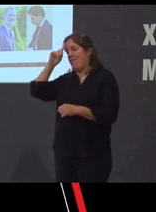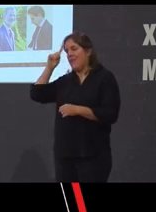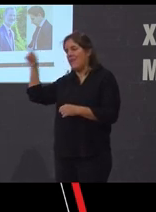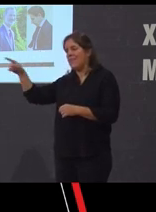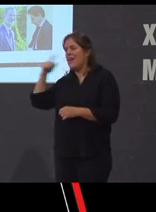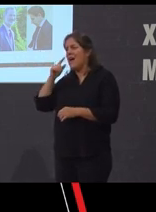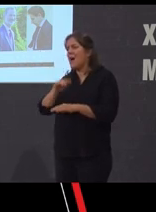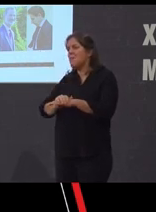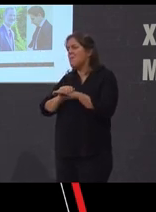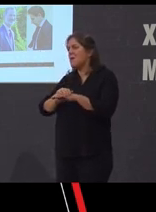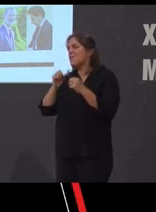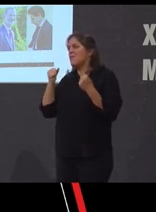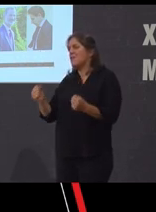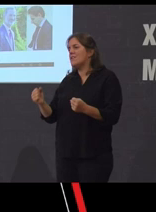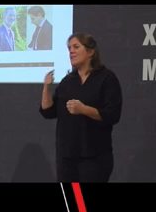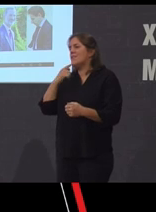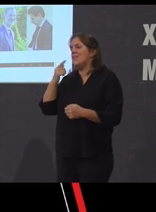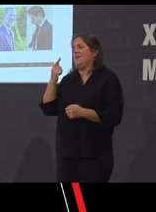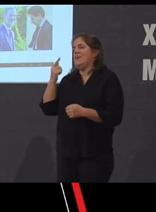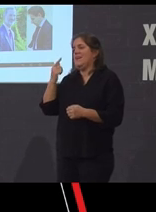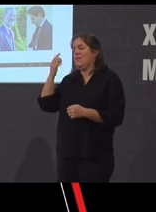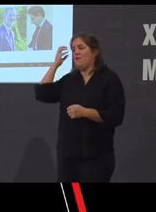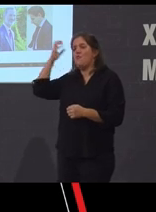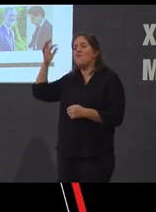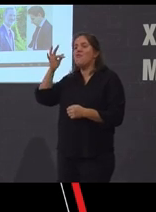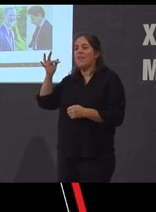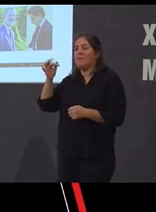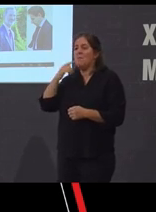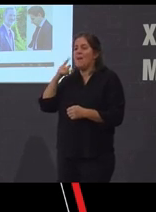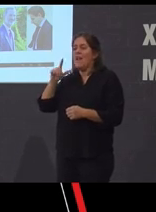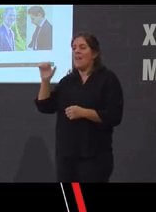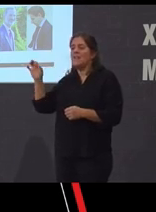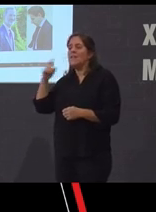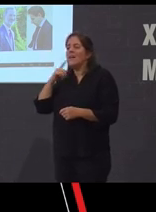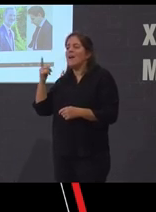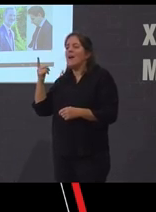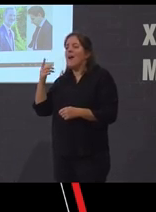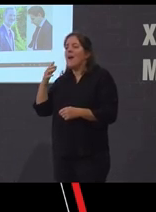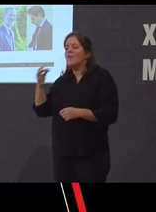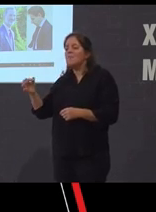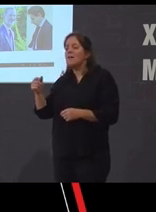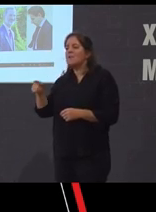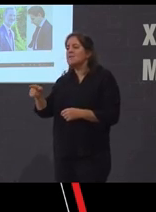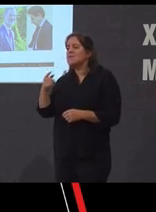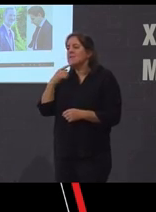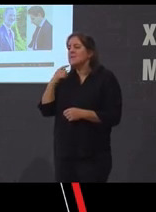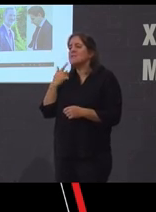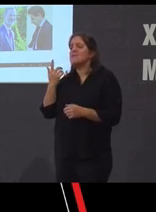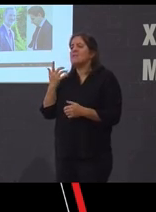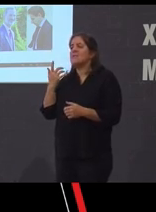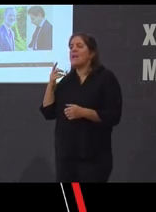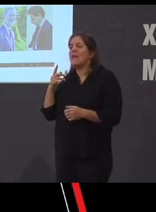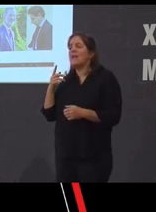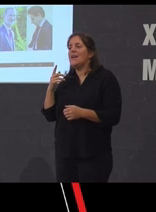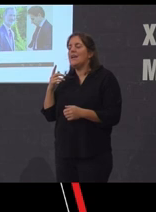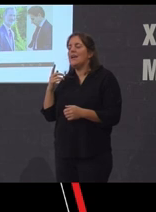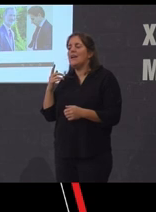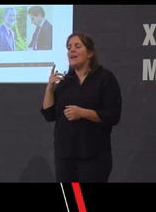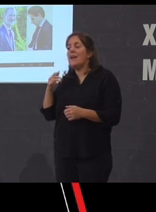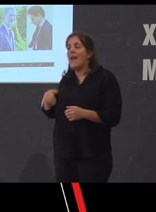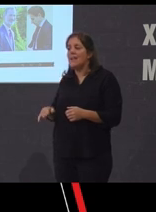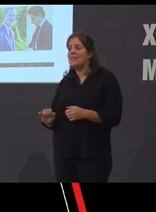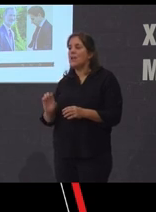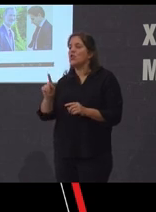de Felipe e de Leticia, e que ademais é o xenro de